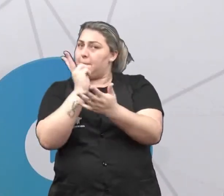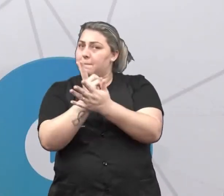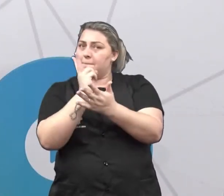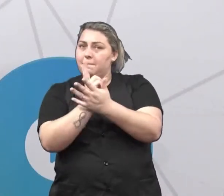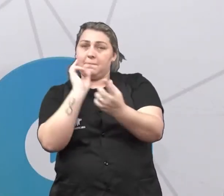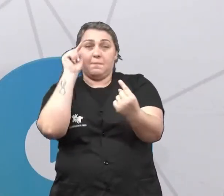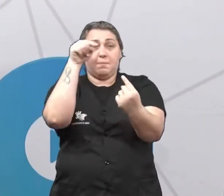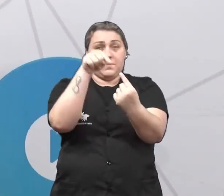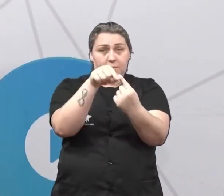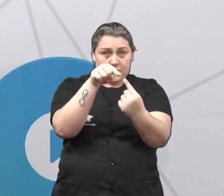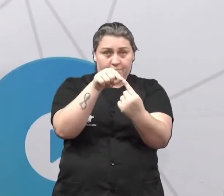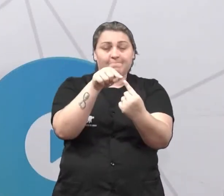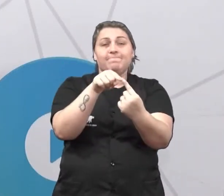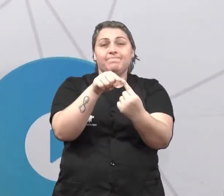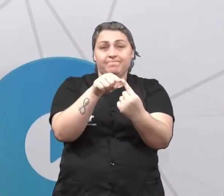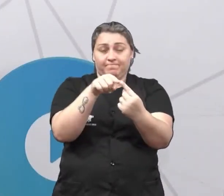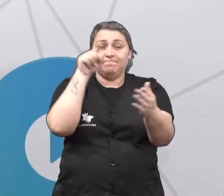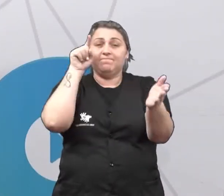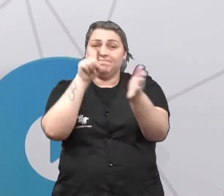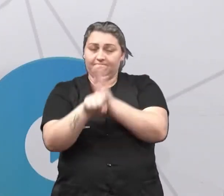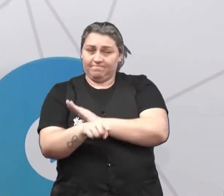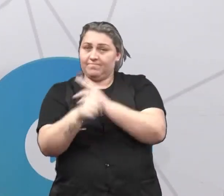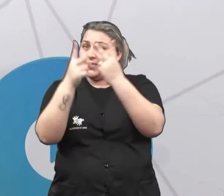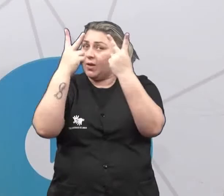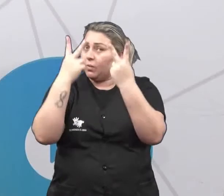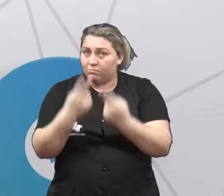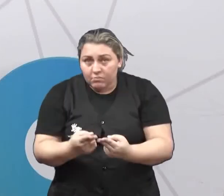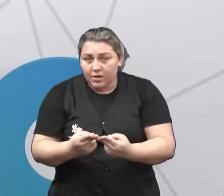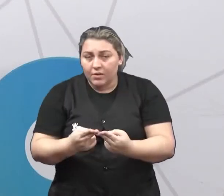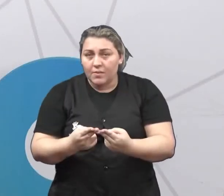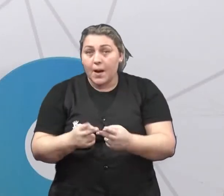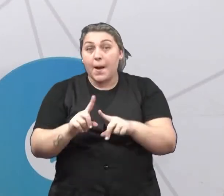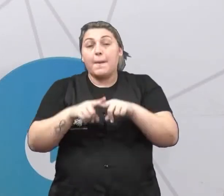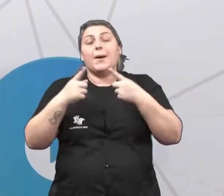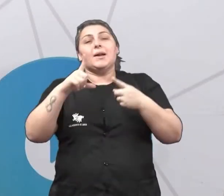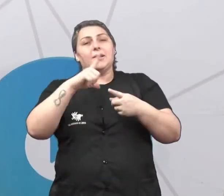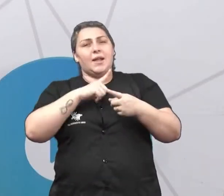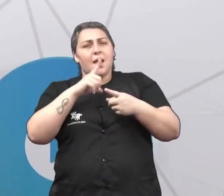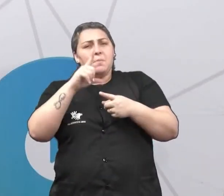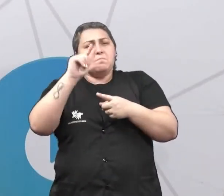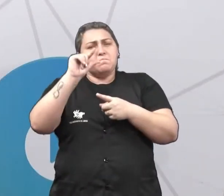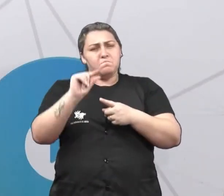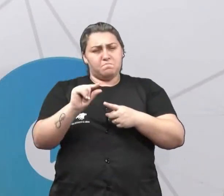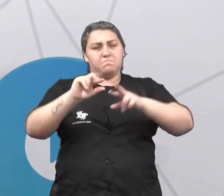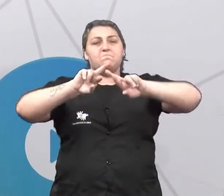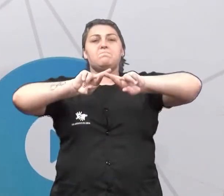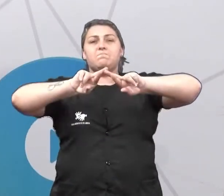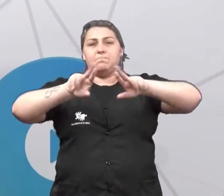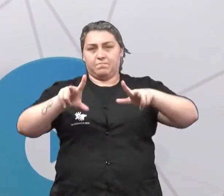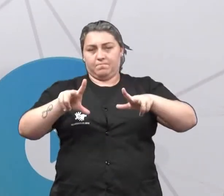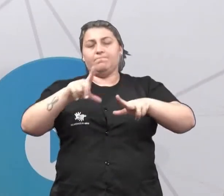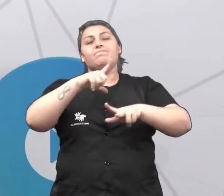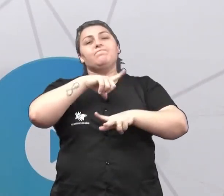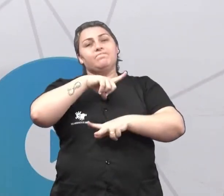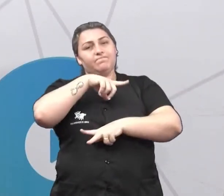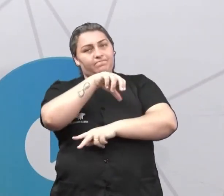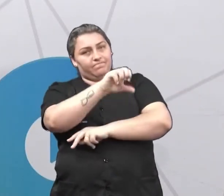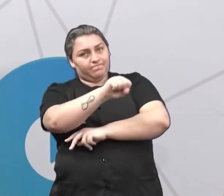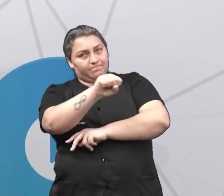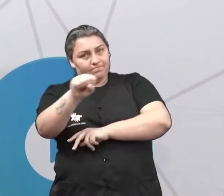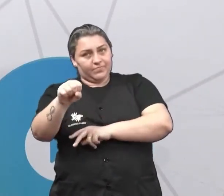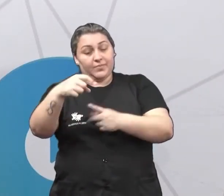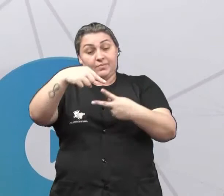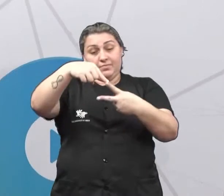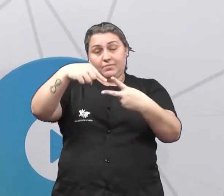mesmo sentido, ou seja, se você perguntar vão dizer que é a mesma coisa, mas existem algumas diferenças, poucas, mas tem diferença